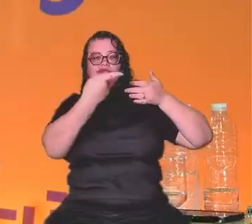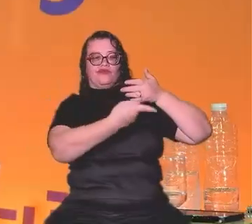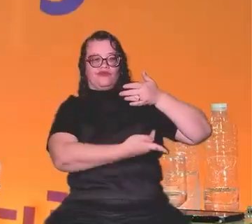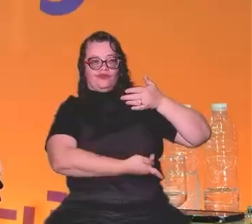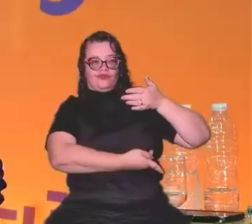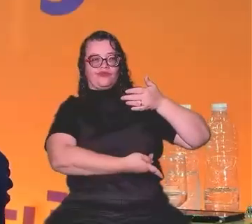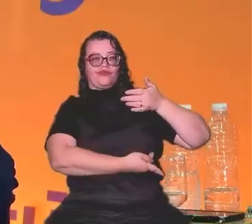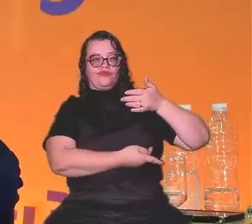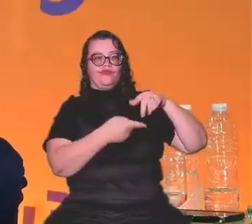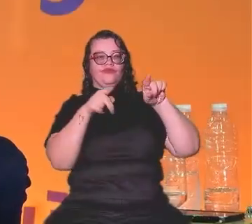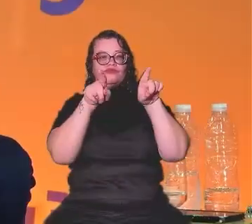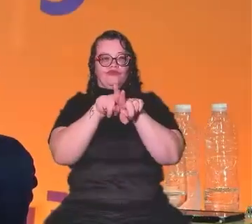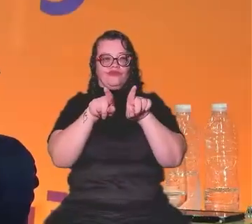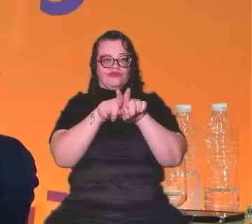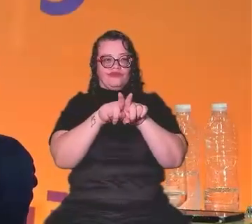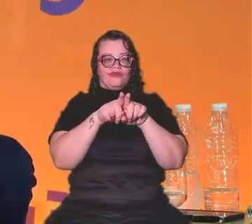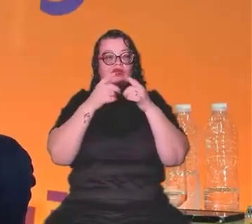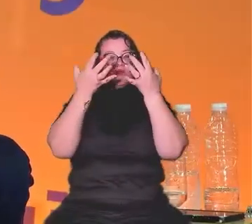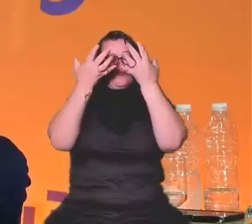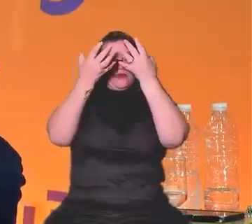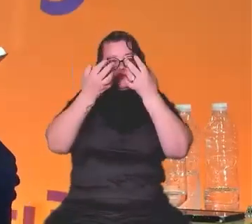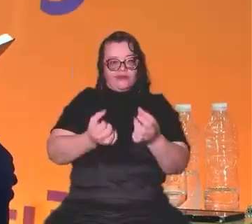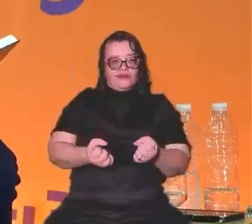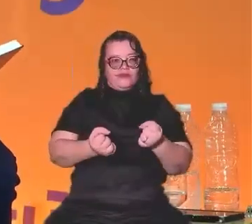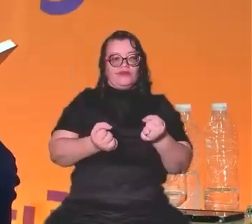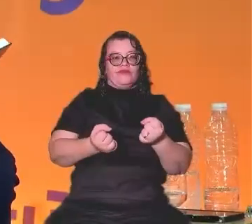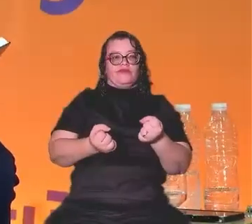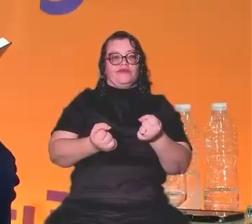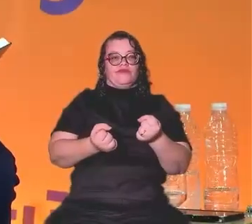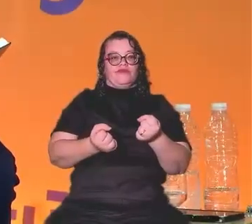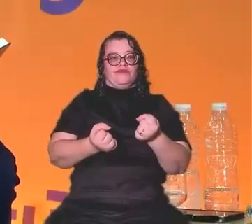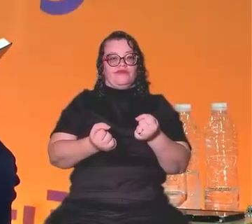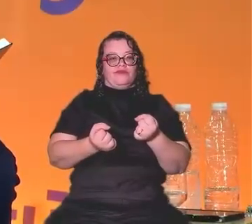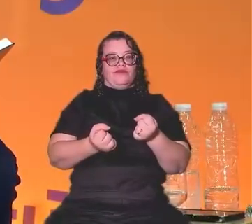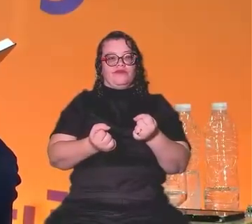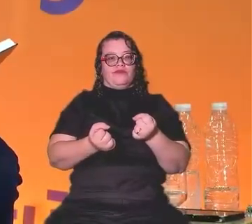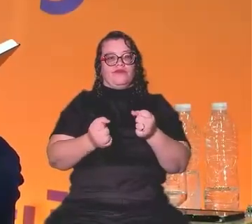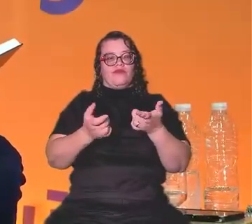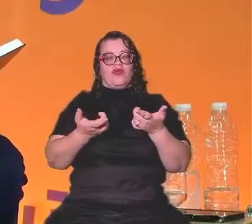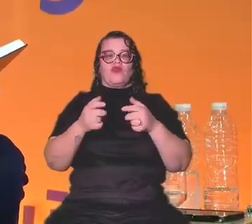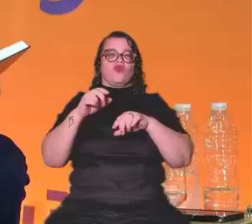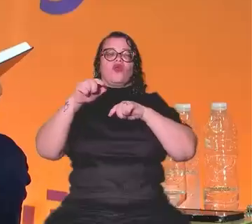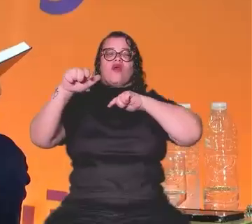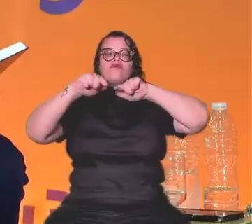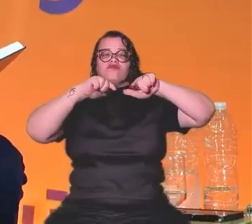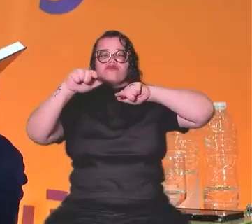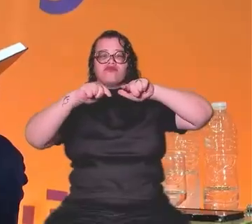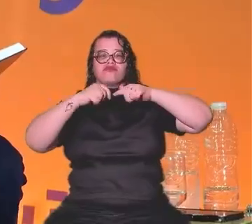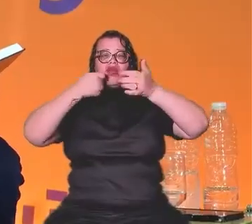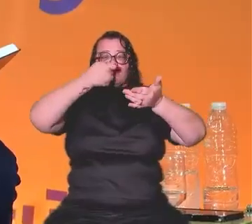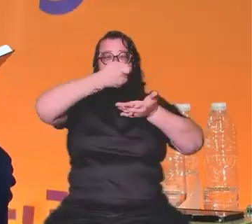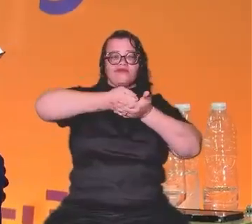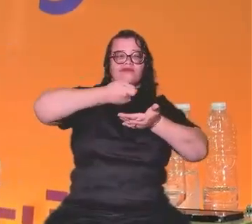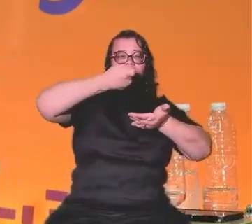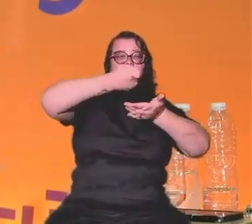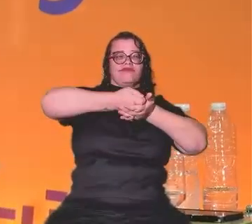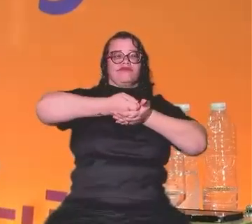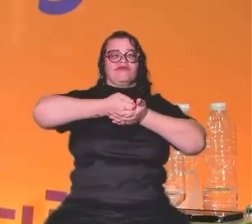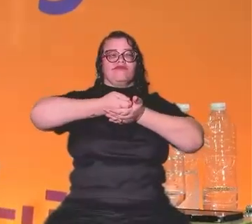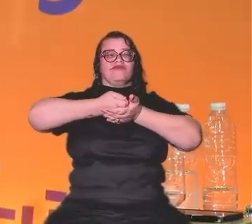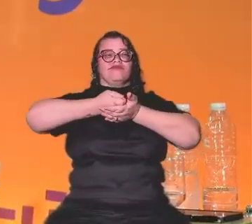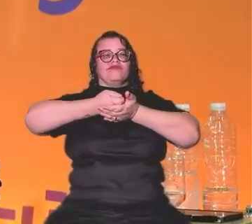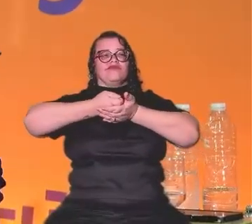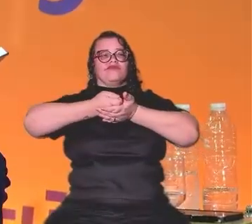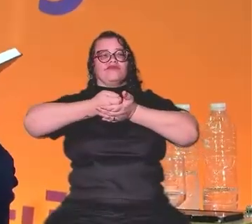República. Assim como me permito satirizar o Congresso, quando, em vez de trabalhar e reivindicar suas próprias prerrogativas,